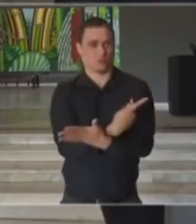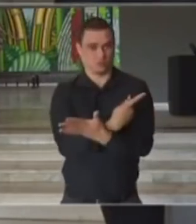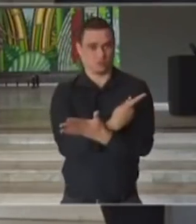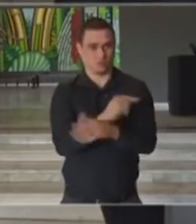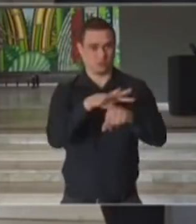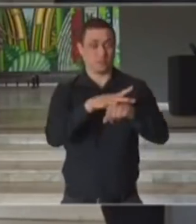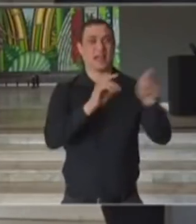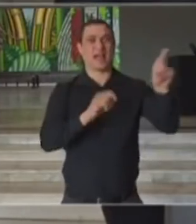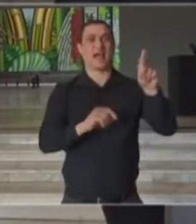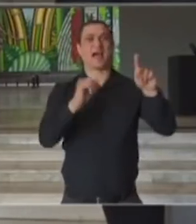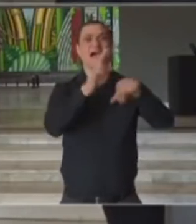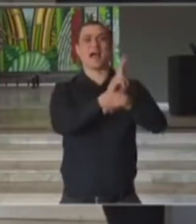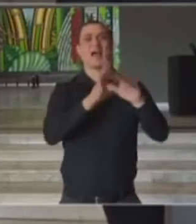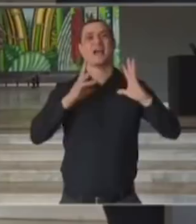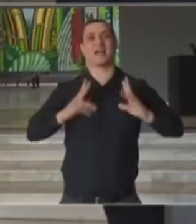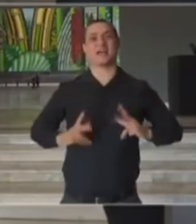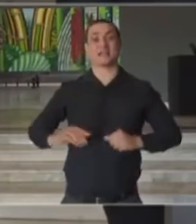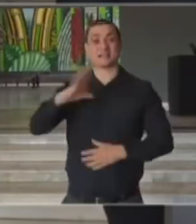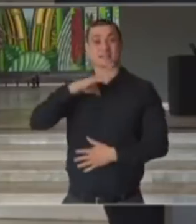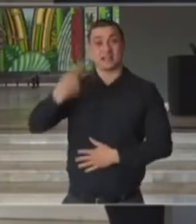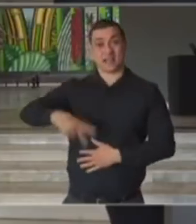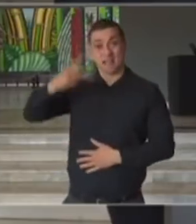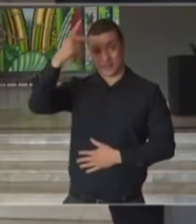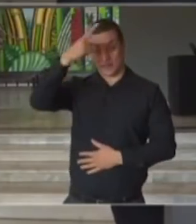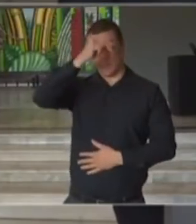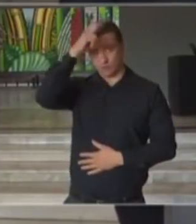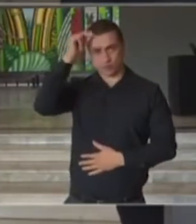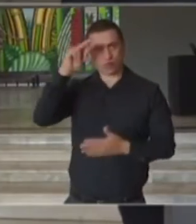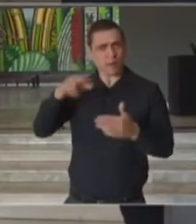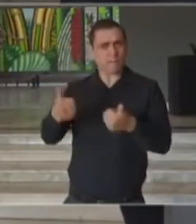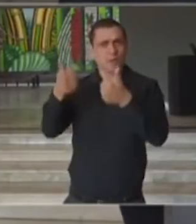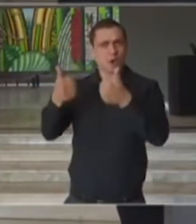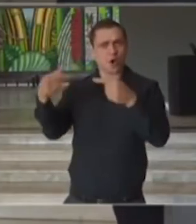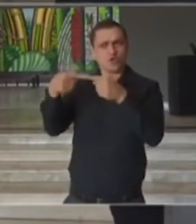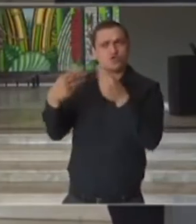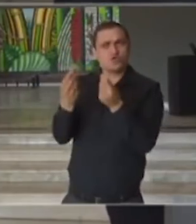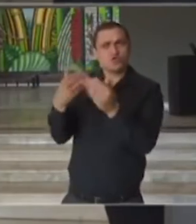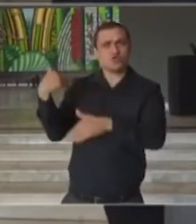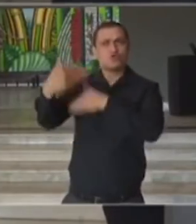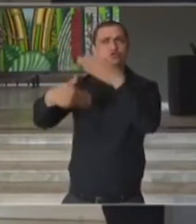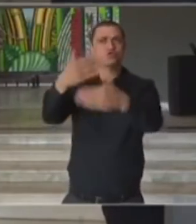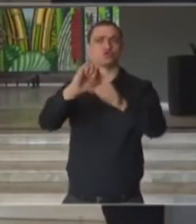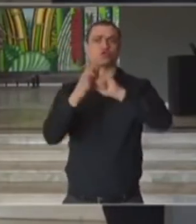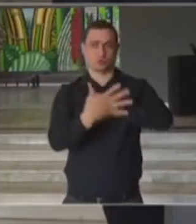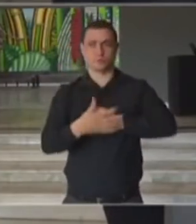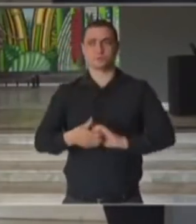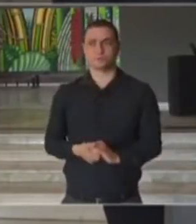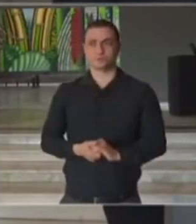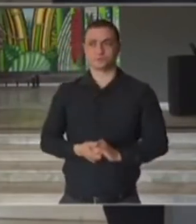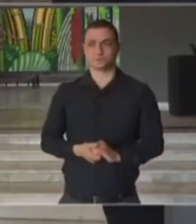para a vigilância sanitária do município traduz melhor a evolução da pandemia.